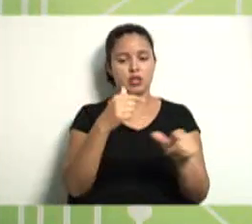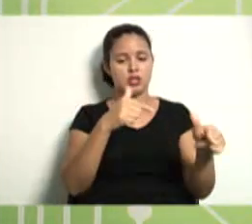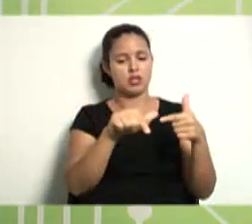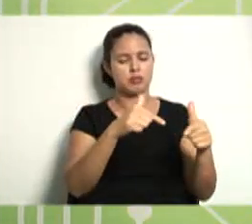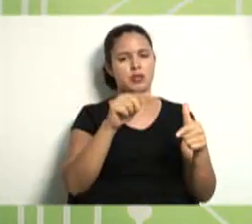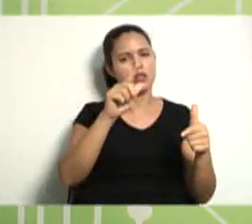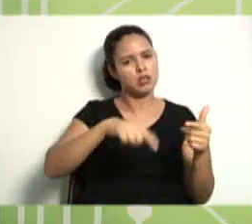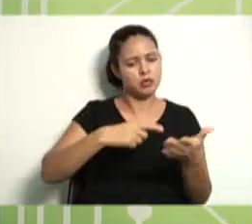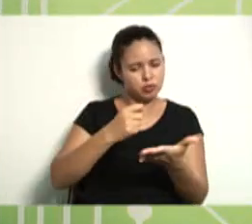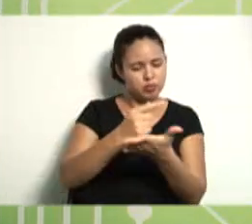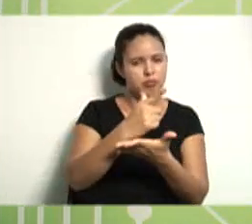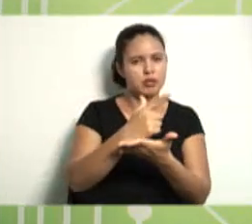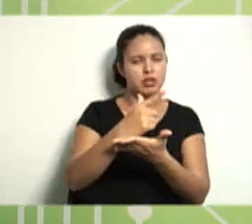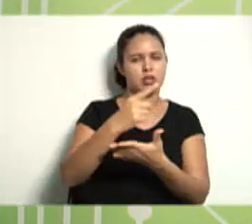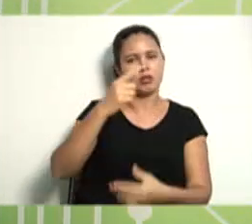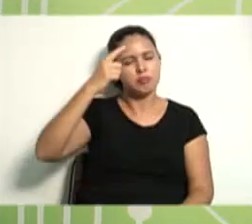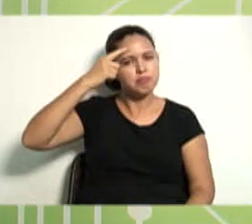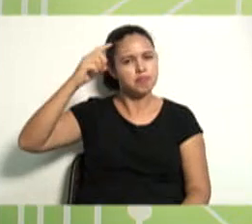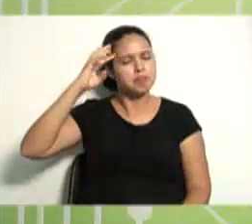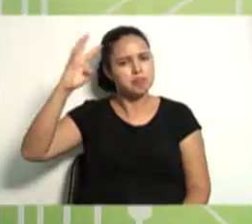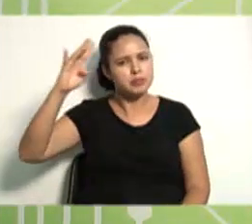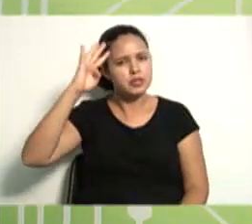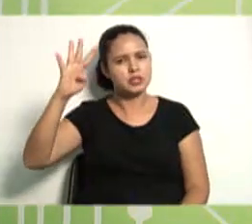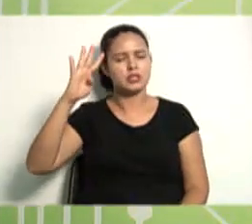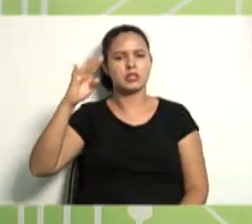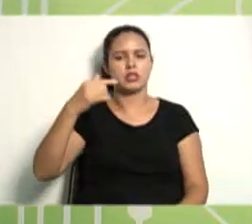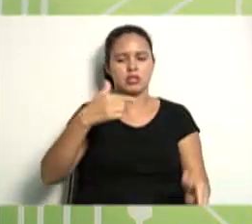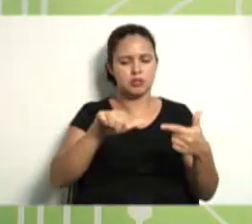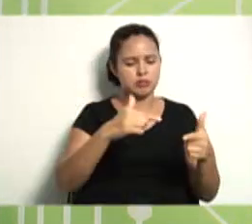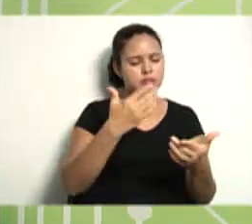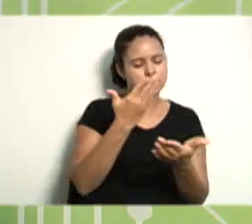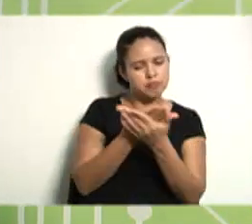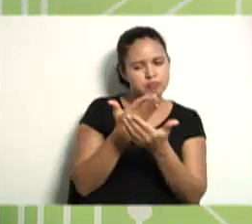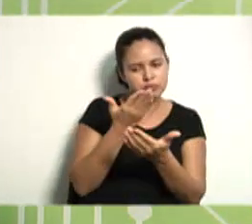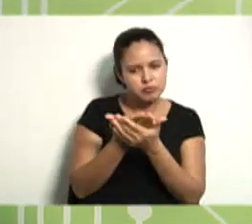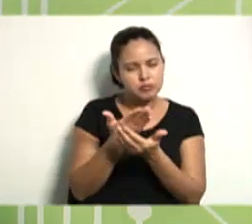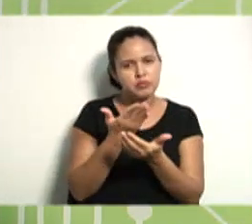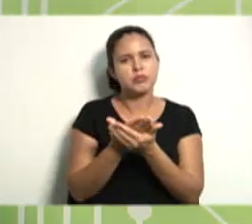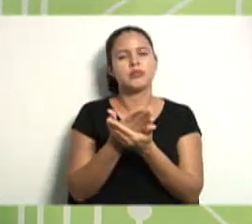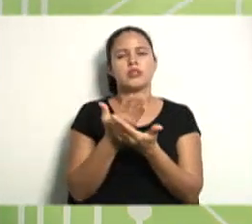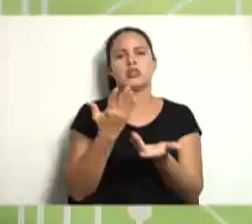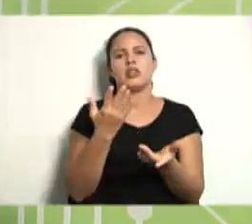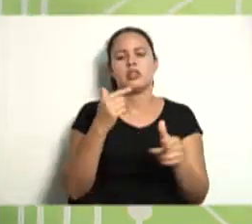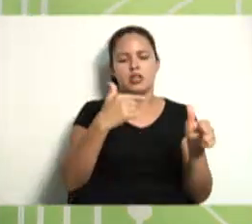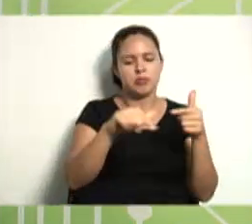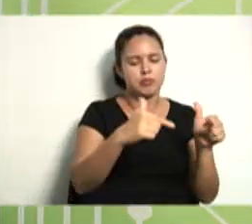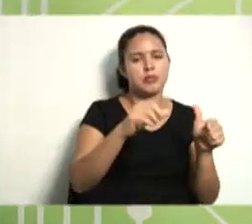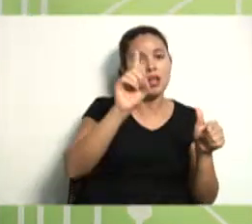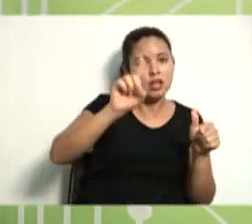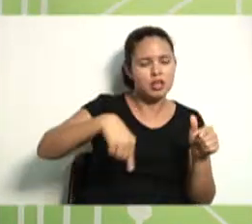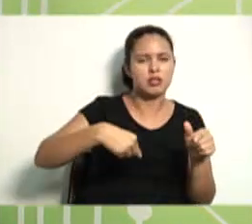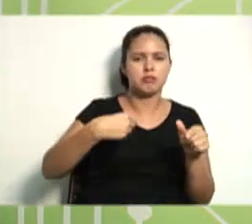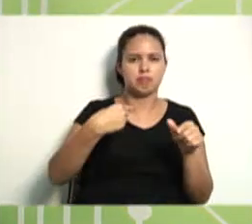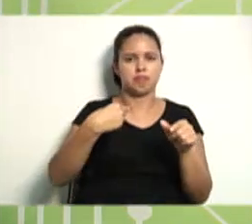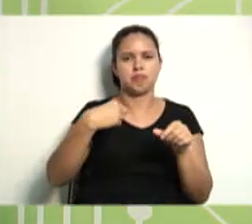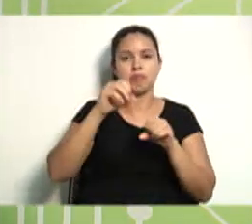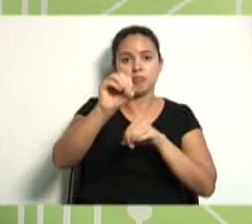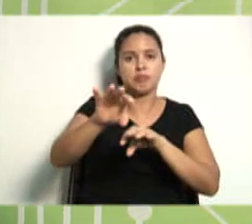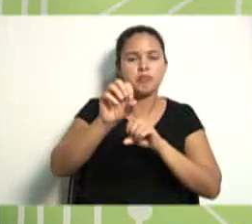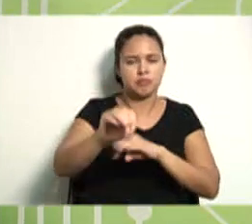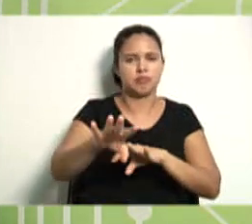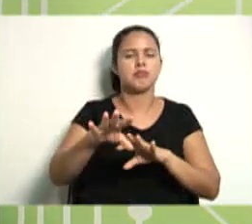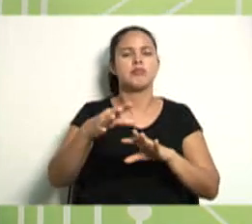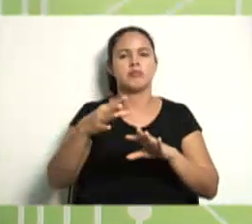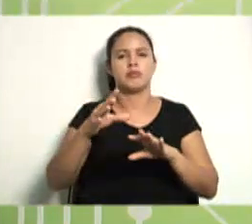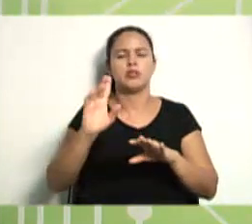é comprar, trabalho é assistir uma aula, trabalho é ministrar essa aula. Então, nós